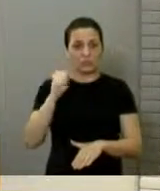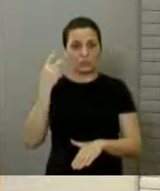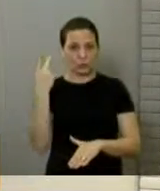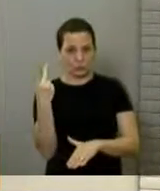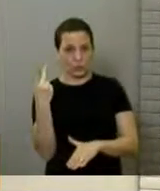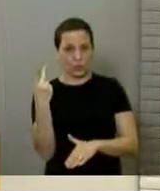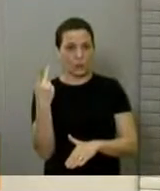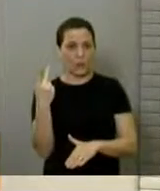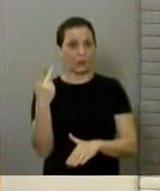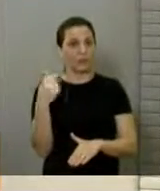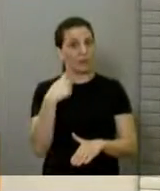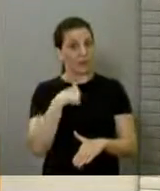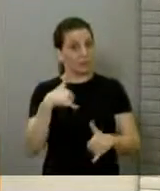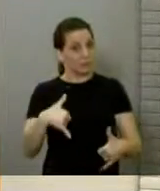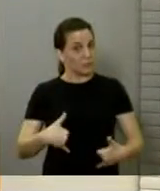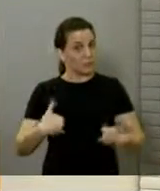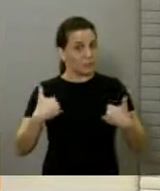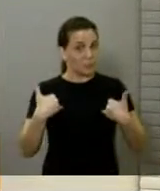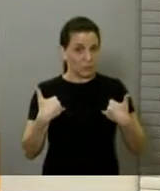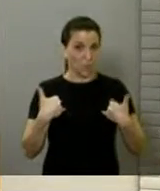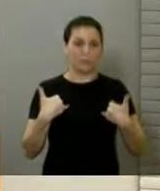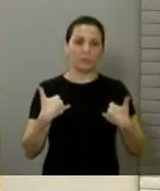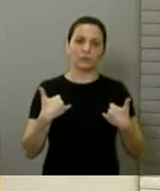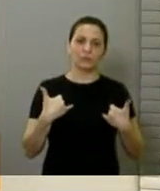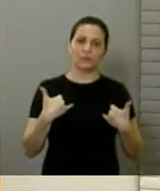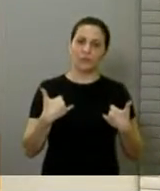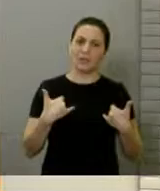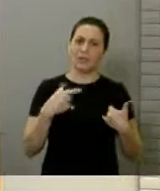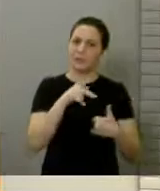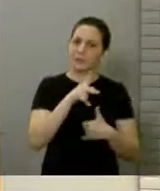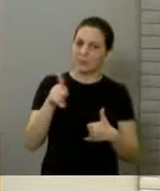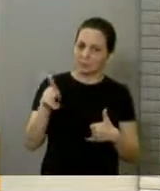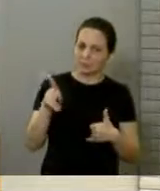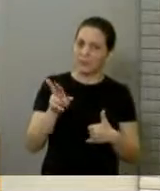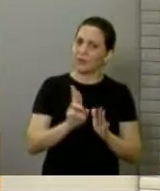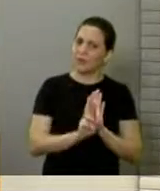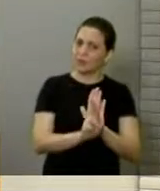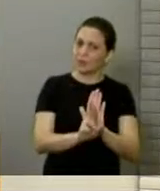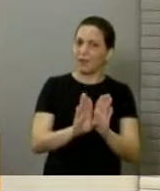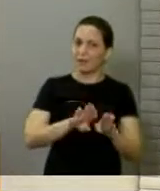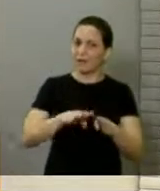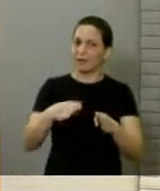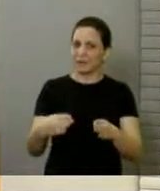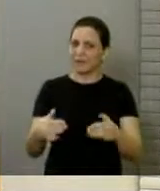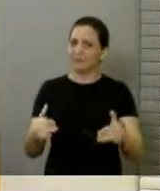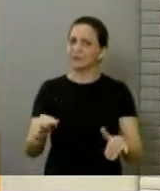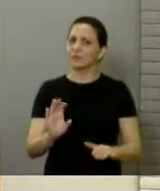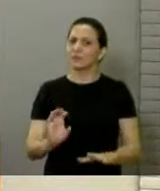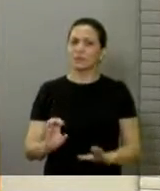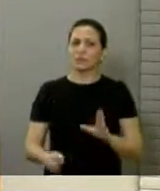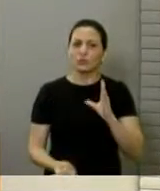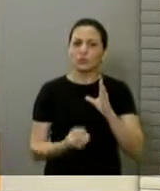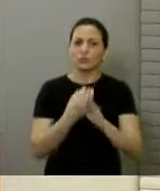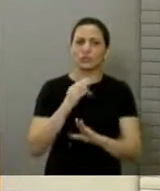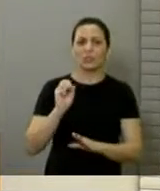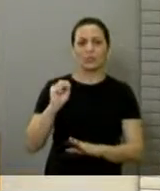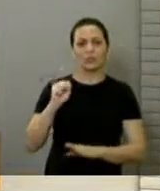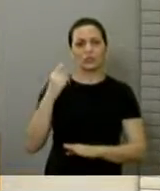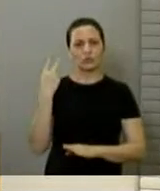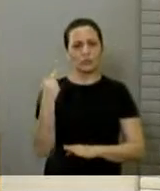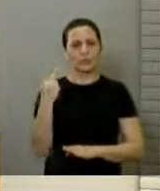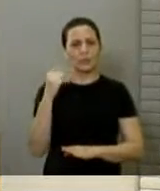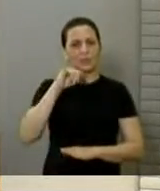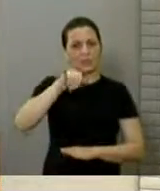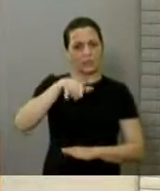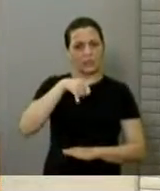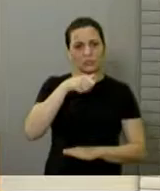tive a honra, por determinação do nosso presidente, de representar a Câmara, de inaugurar o shopping, que nem o shopping em